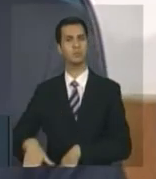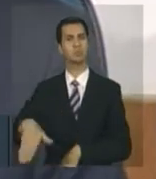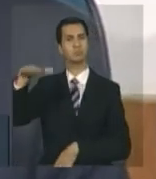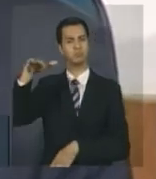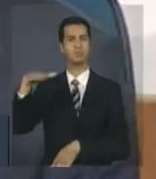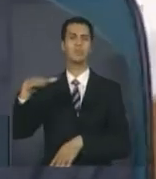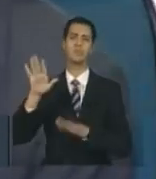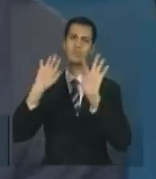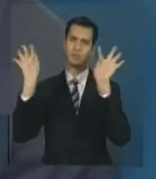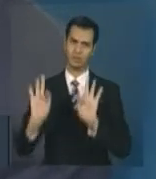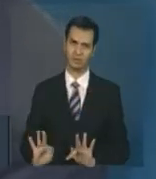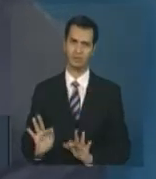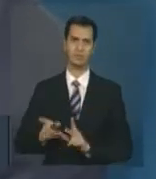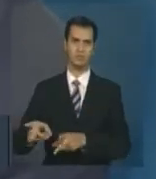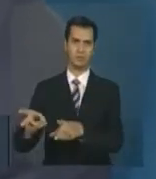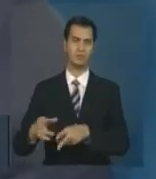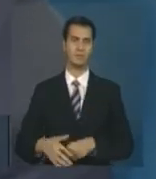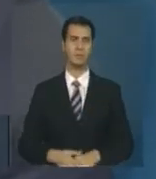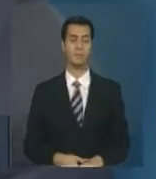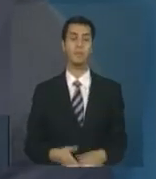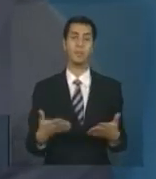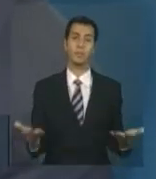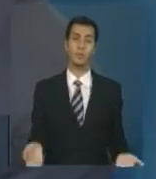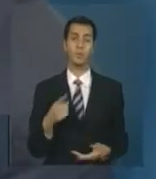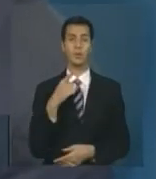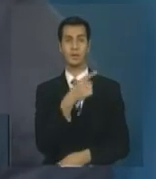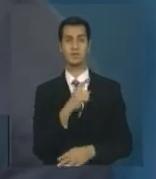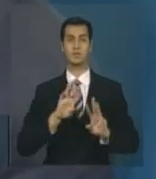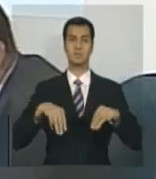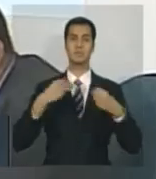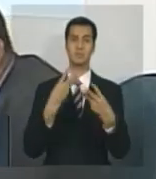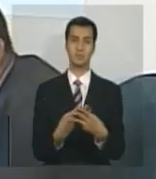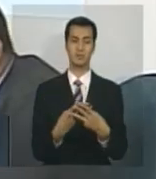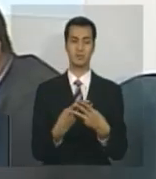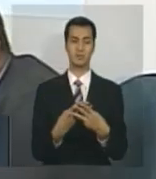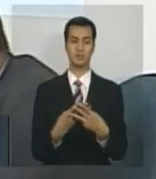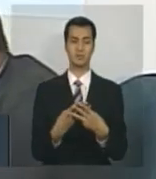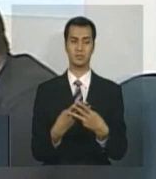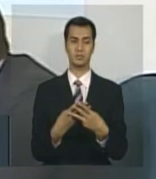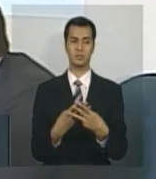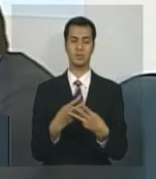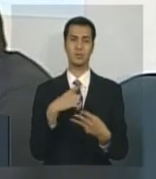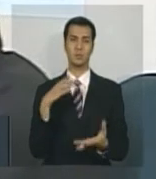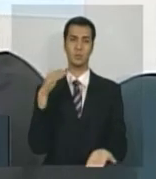Então, eu queria... Acho que essa foi a última transparência, não? Temos mais uma.